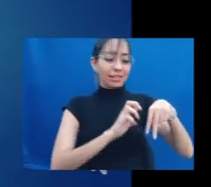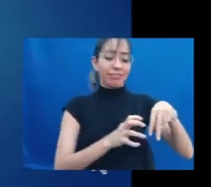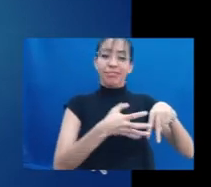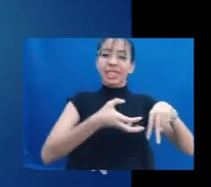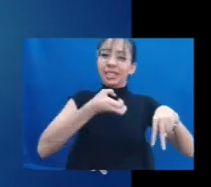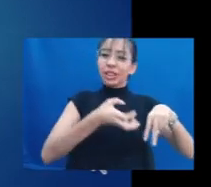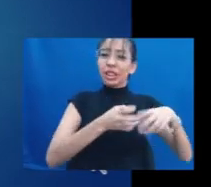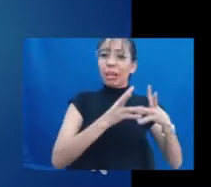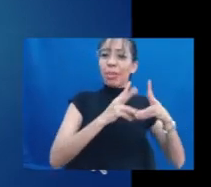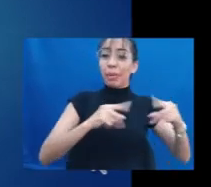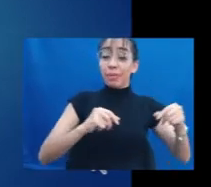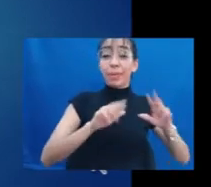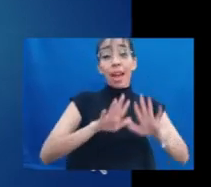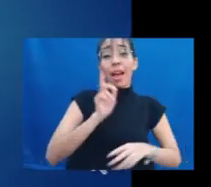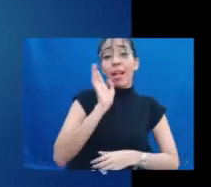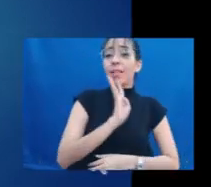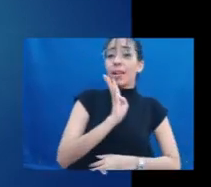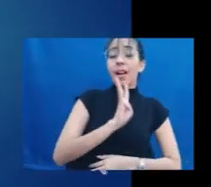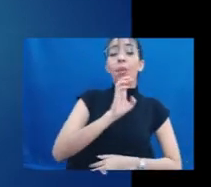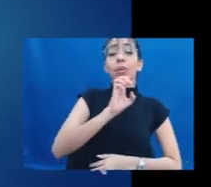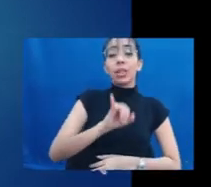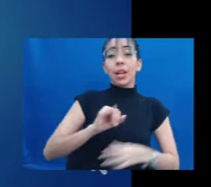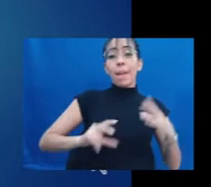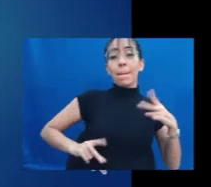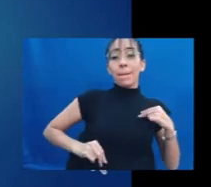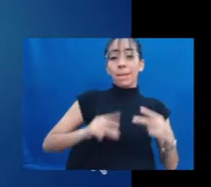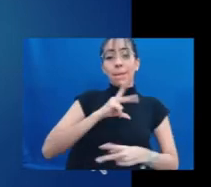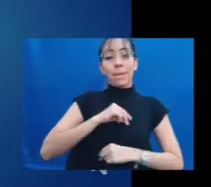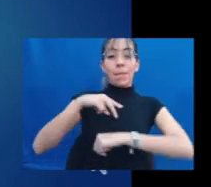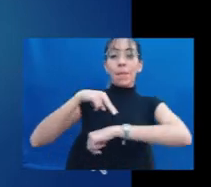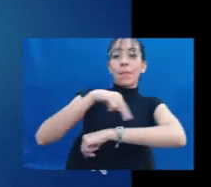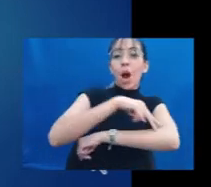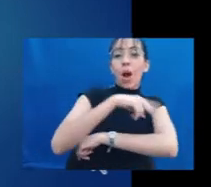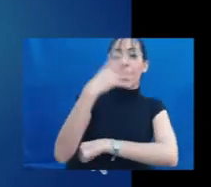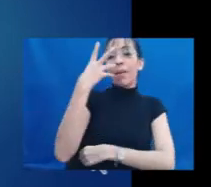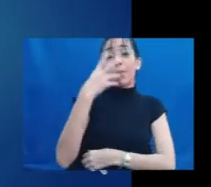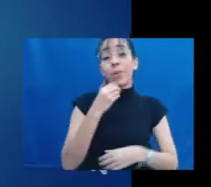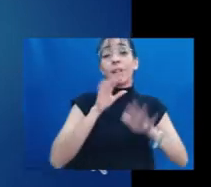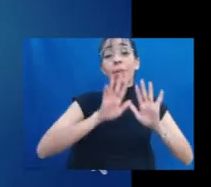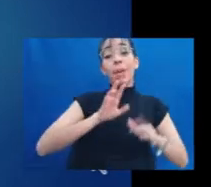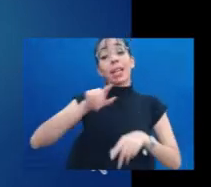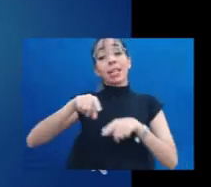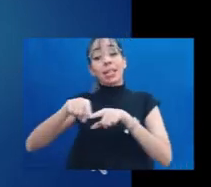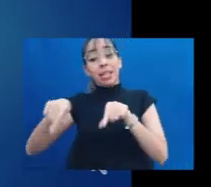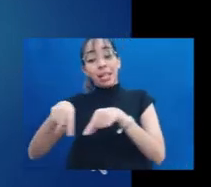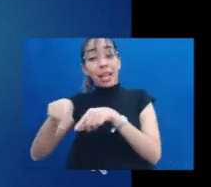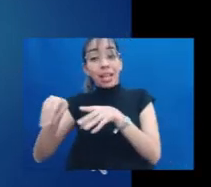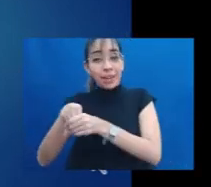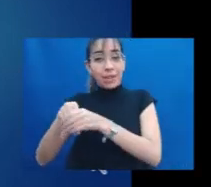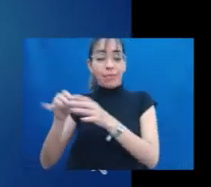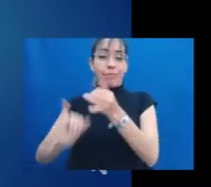Então, gente, pode ser muito interessante do ponto de vista de moda, mas do ponto de vista de segurança, uma vestimenta como essa, ela não protege os